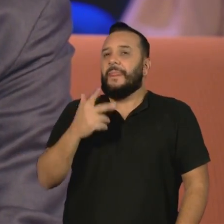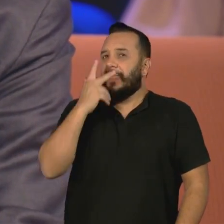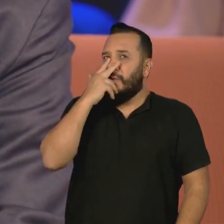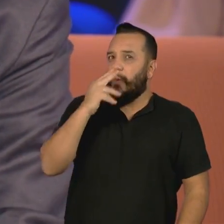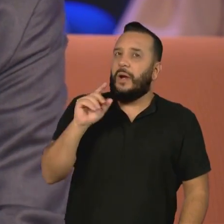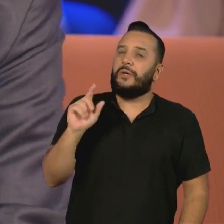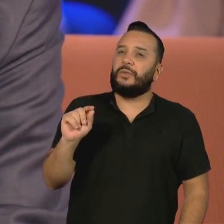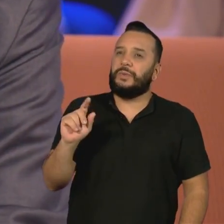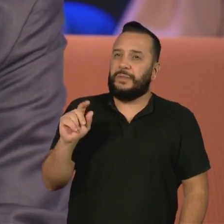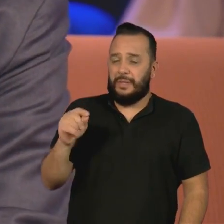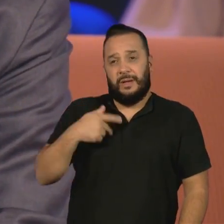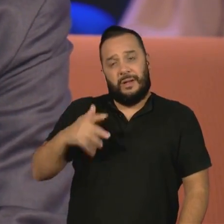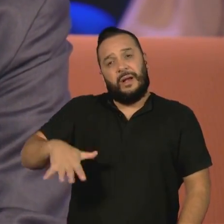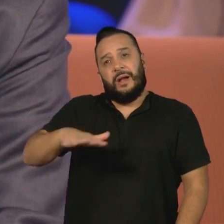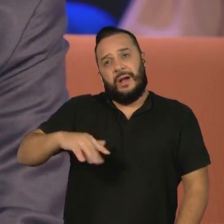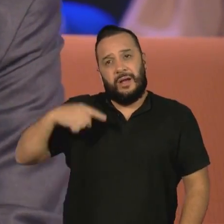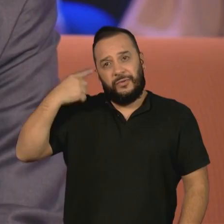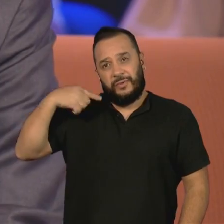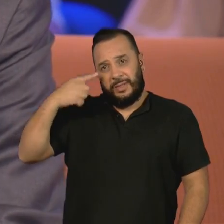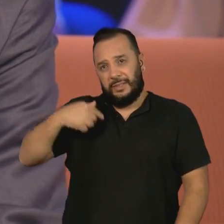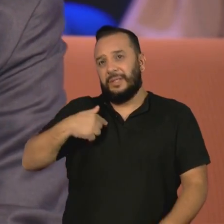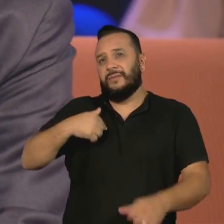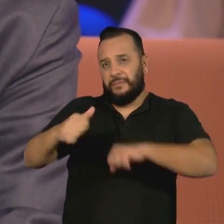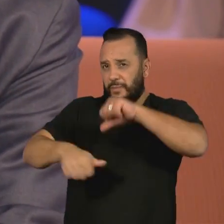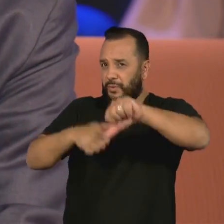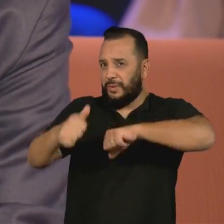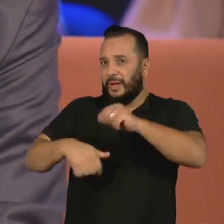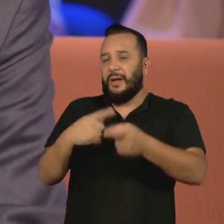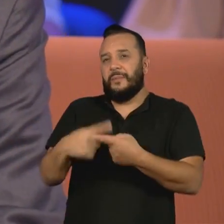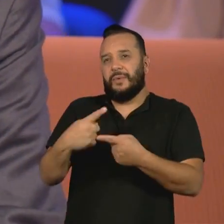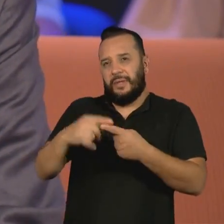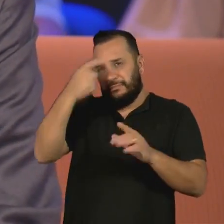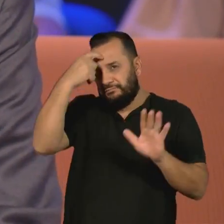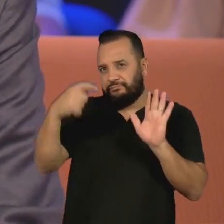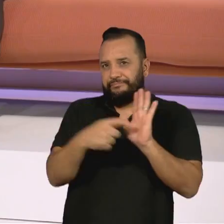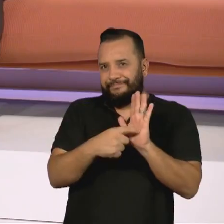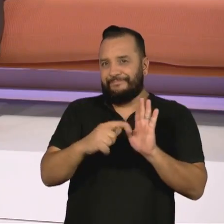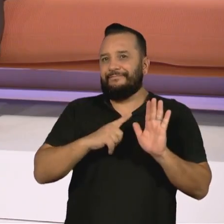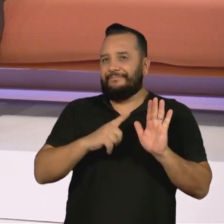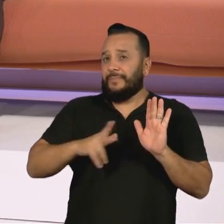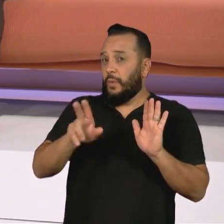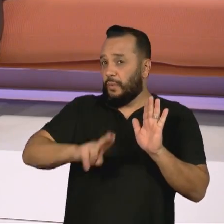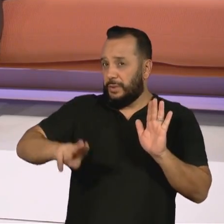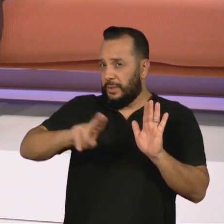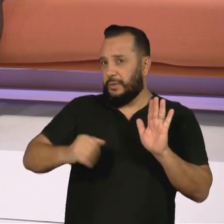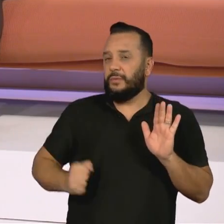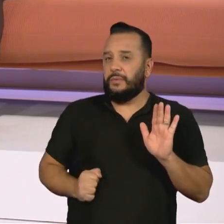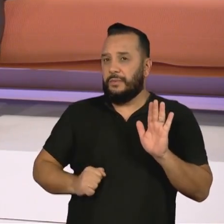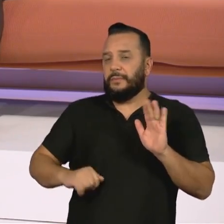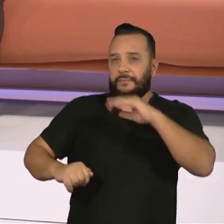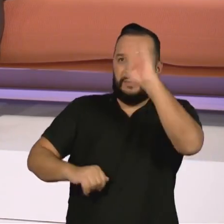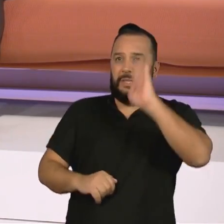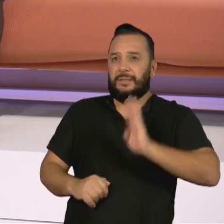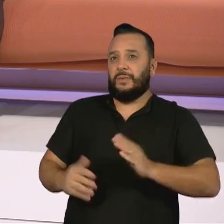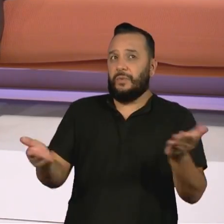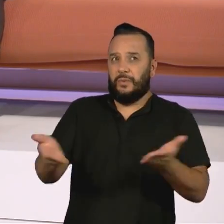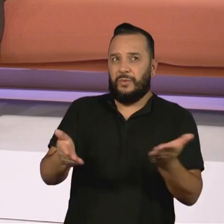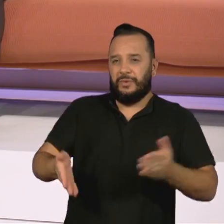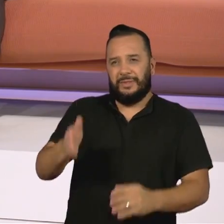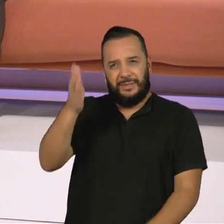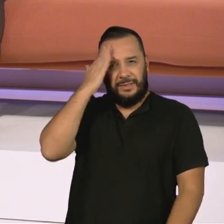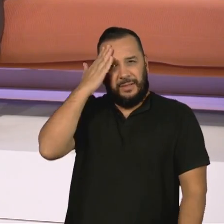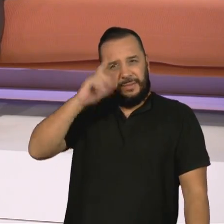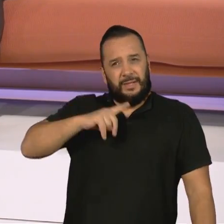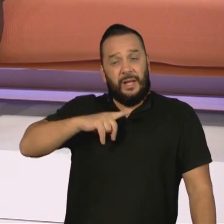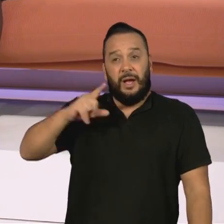Xalita, que a advocacia vai mudar muito com a inteligência artificial, muito. O Brasil hoje é o país, você sabe, que tem mais